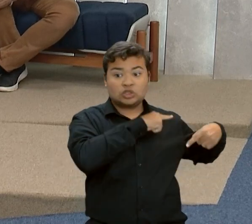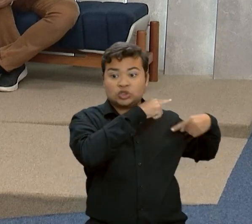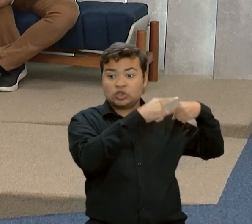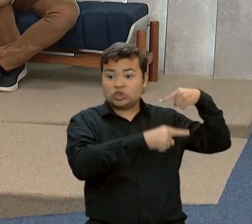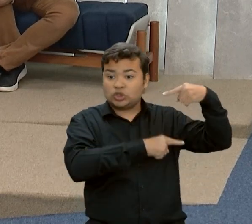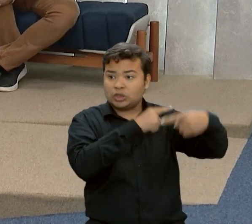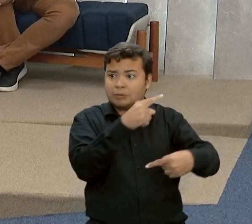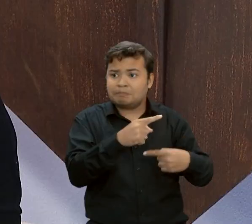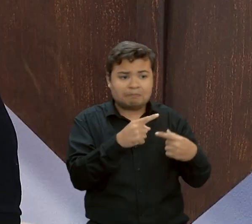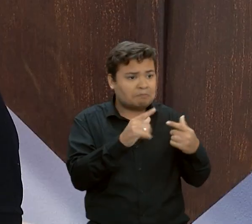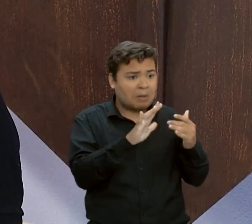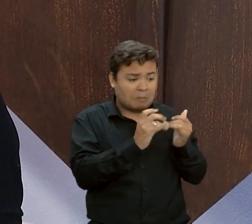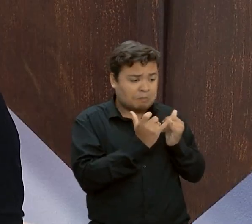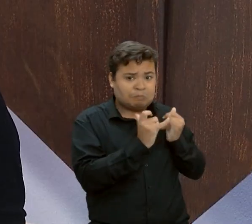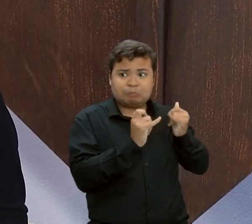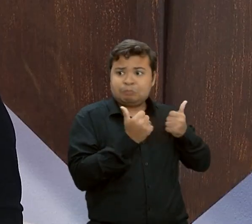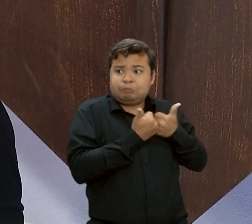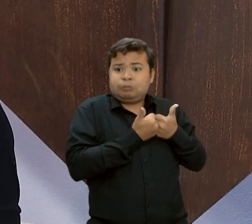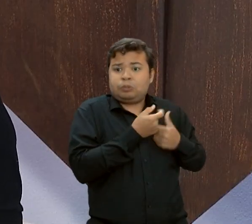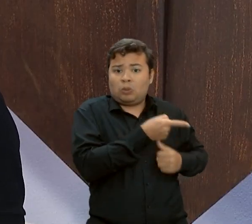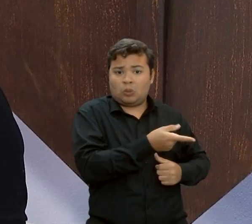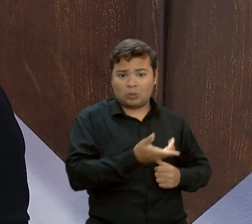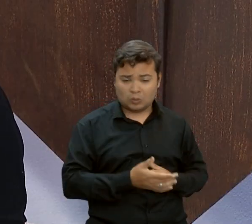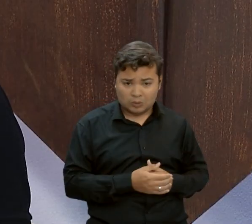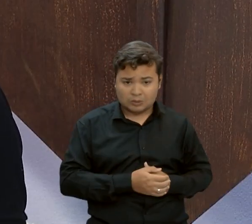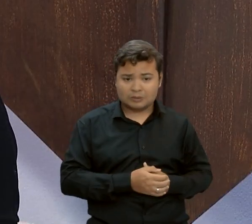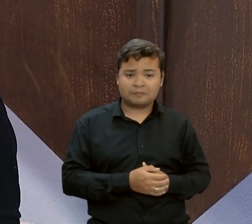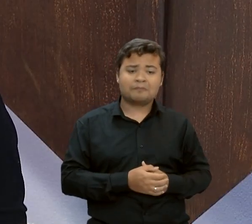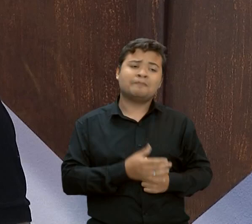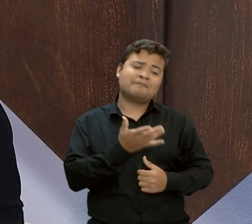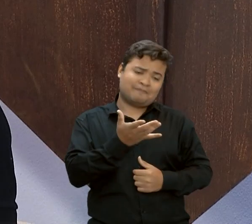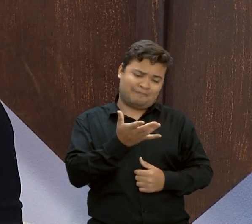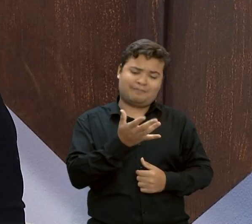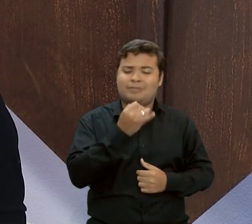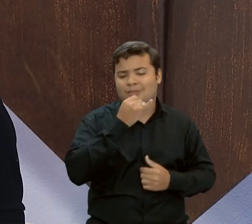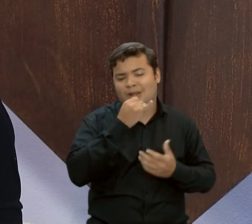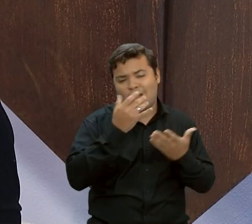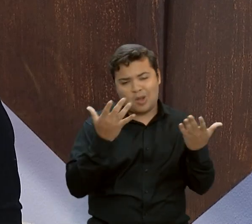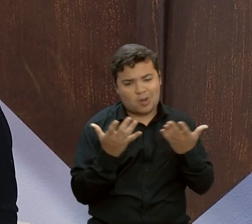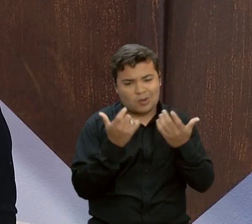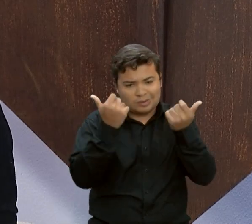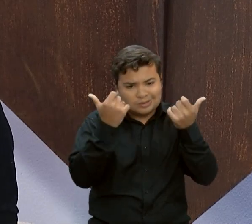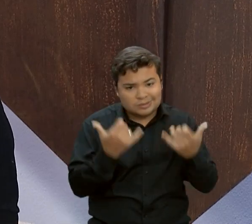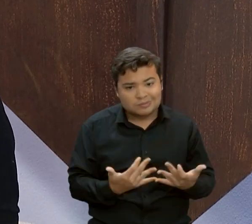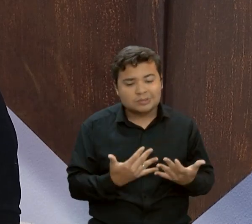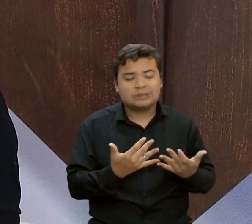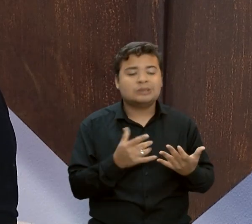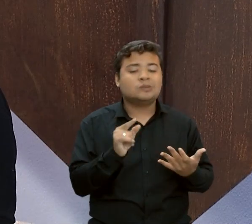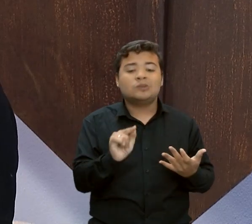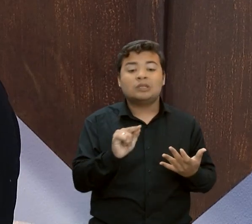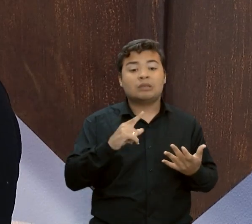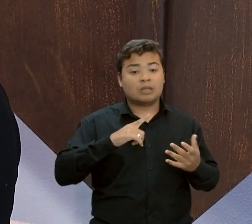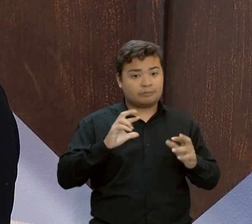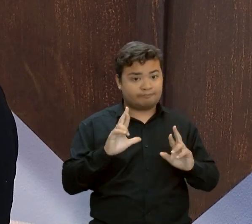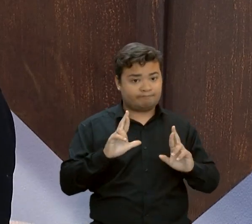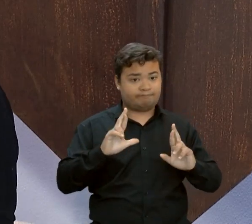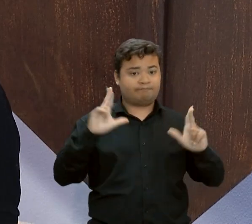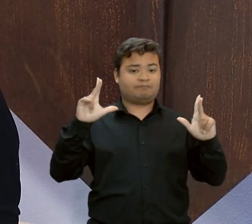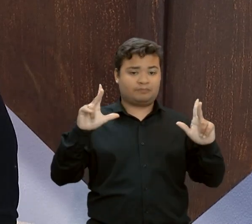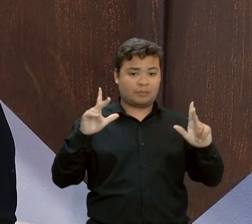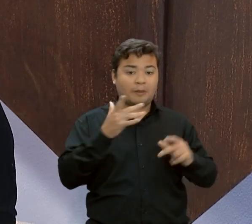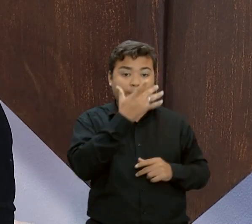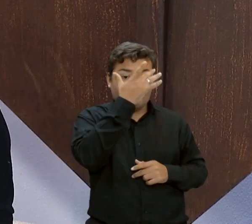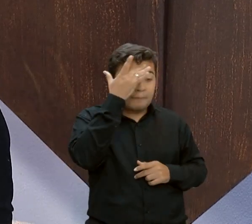próximas, né? Então, assim, hoje a gente diz, né, que essa diferença cada vez menor entre o aprendiz